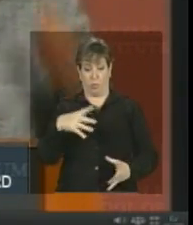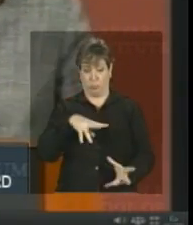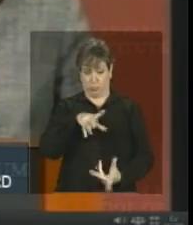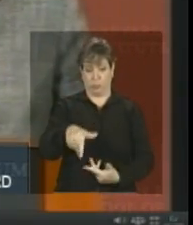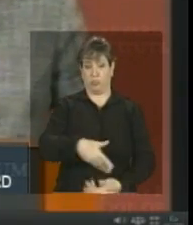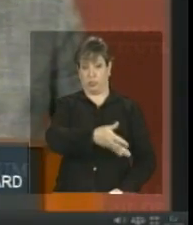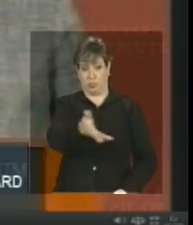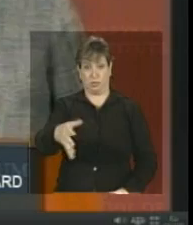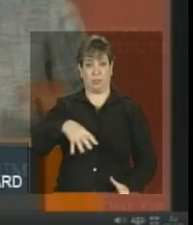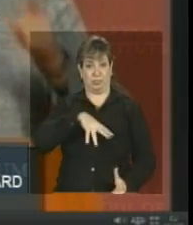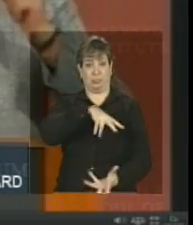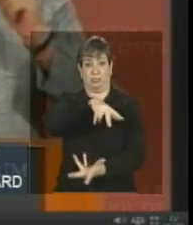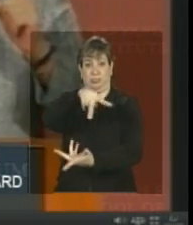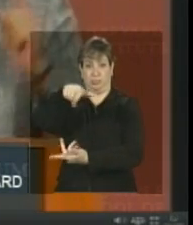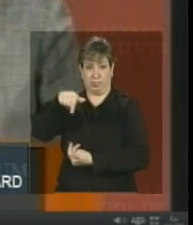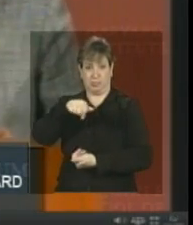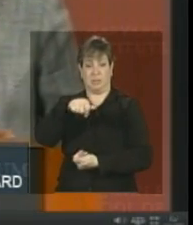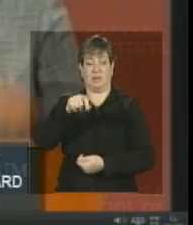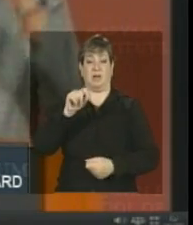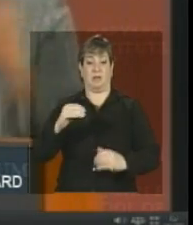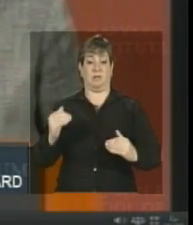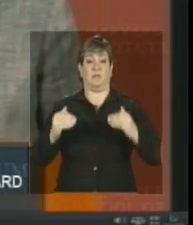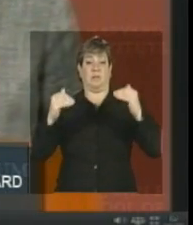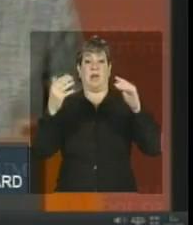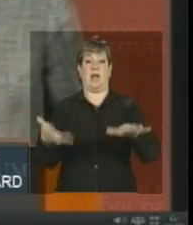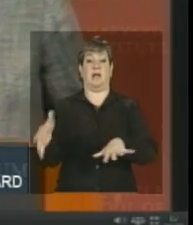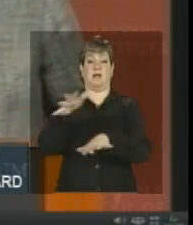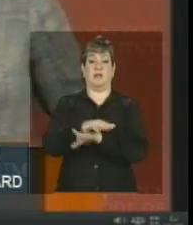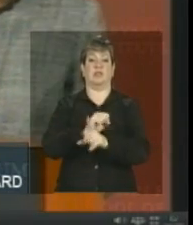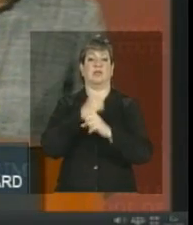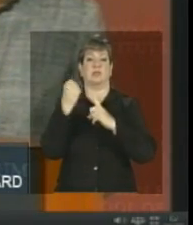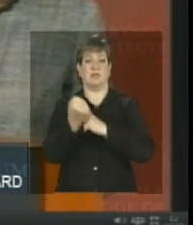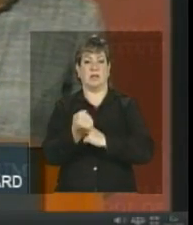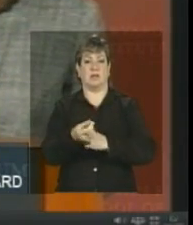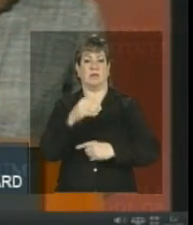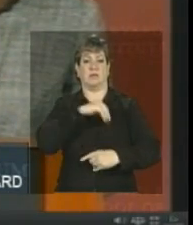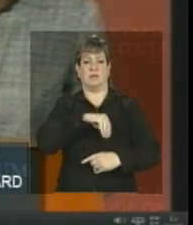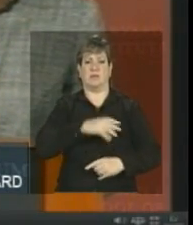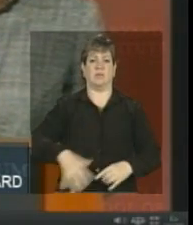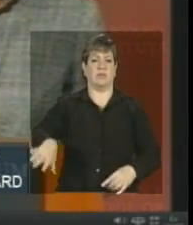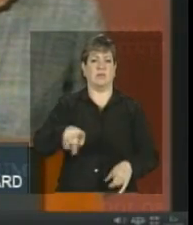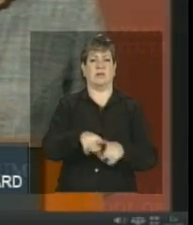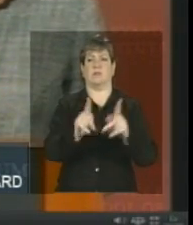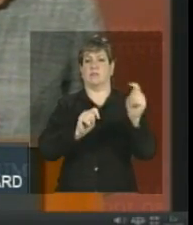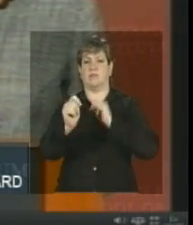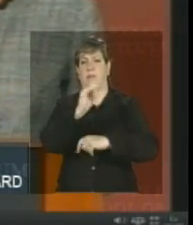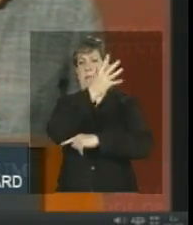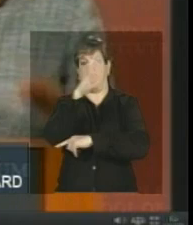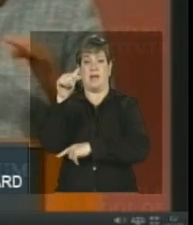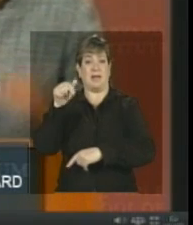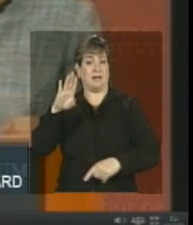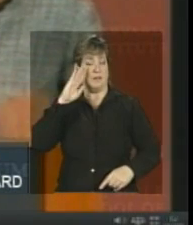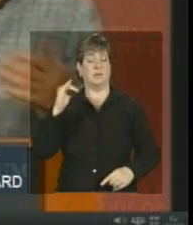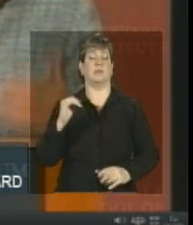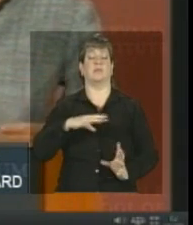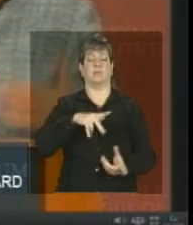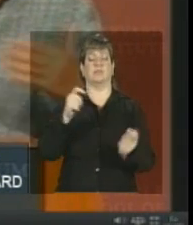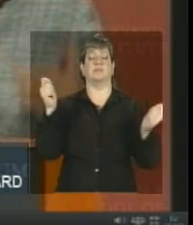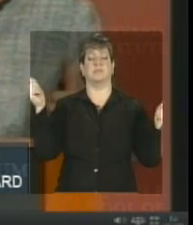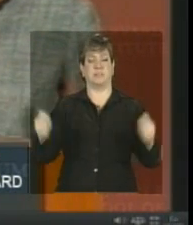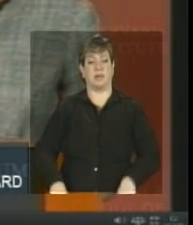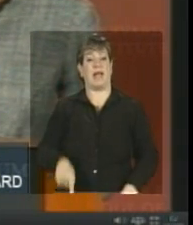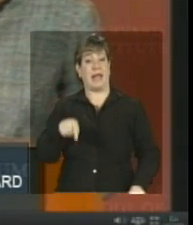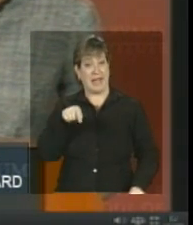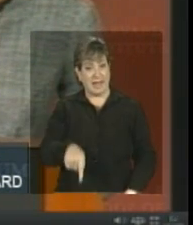o crescimento, a inclusão social e a distribuição de preservação do meio ambiente é um mundo possível.